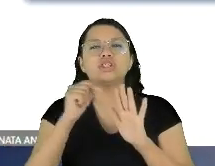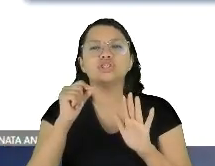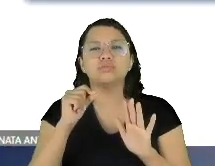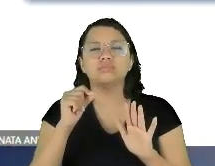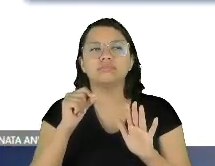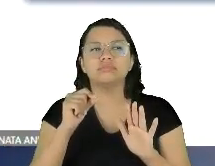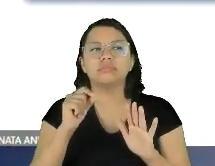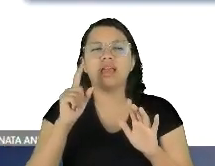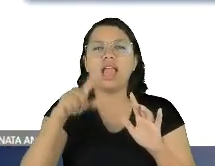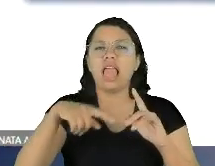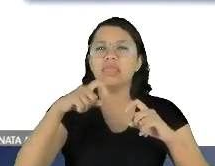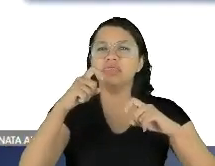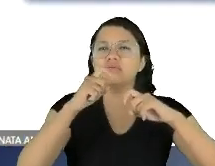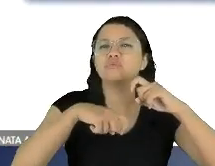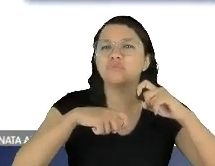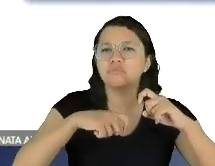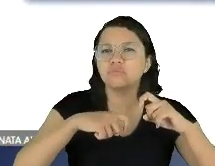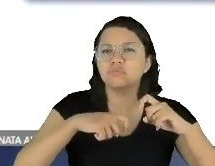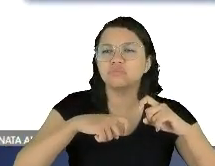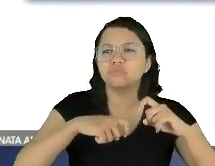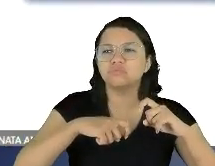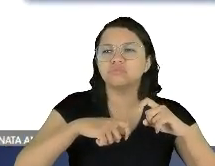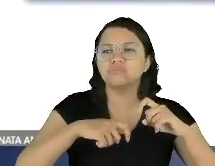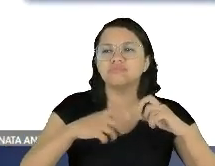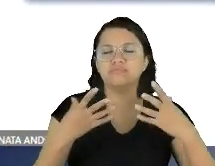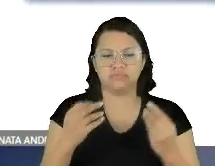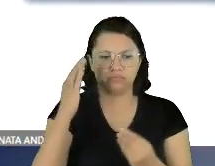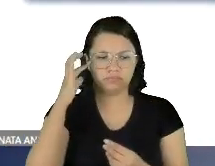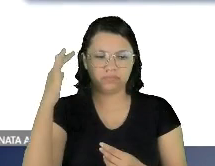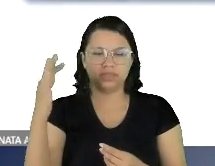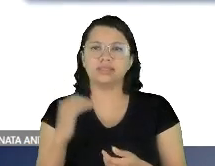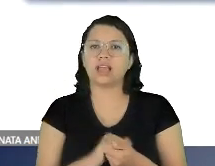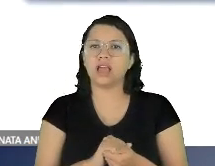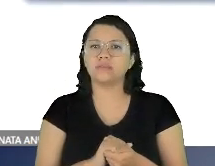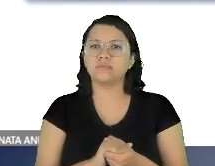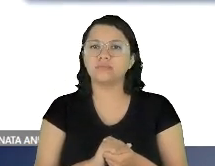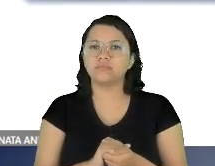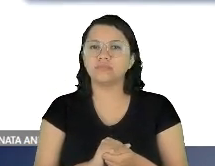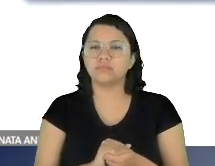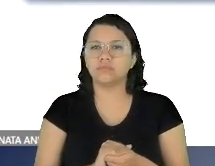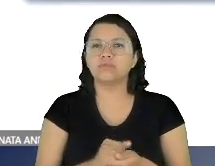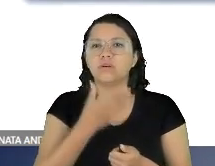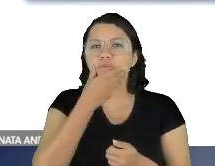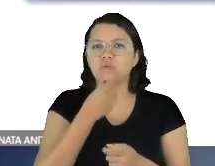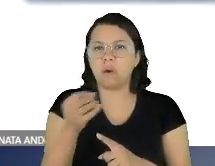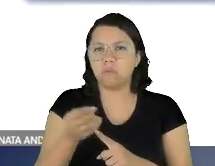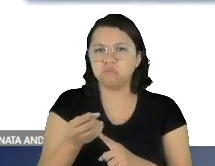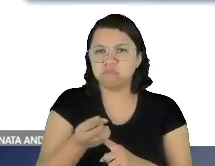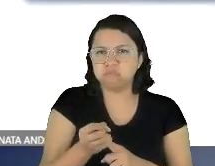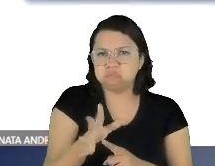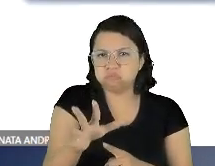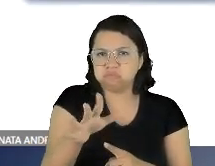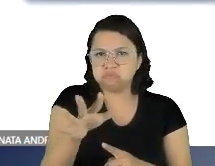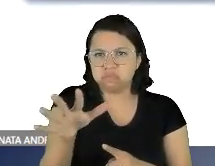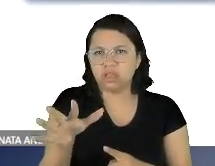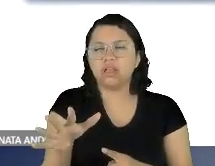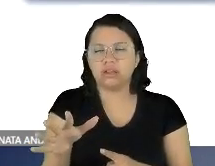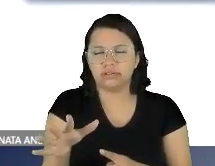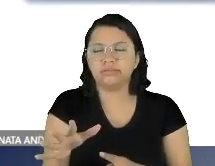Era estupro? Por exemplo, vamos lá pensar no caso do ejaculador do ônibus, né?